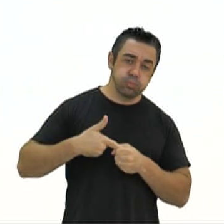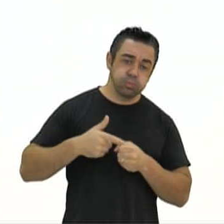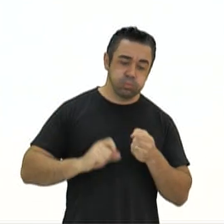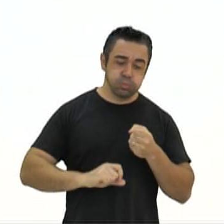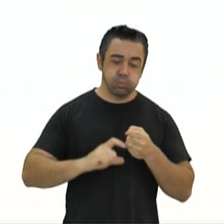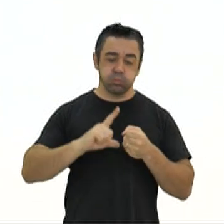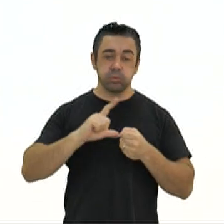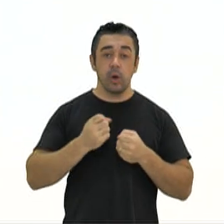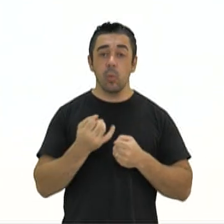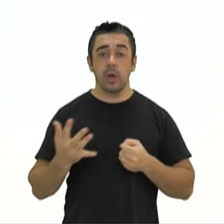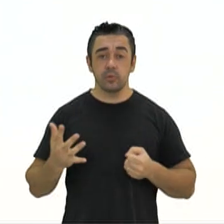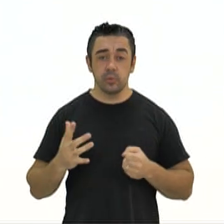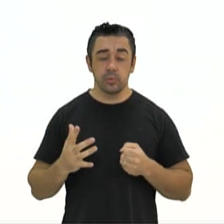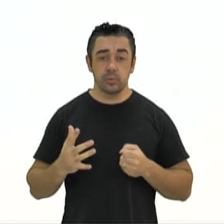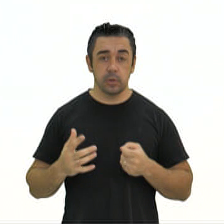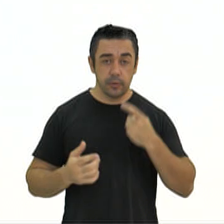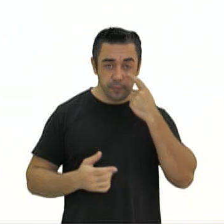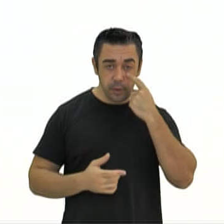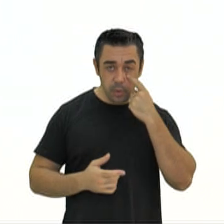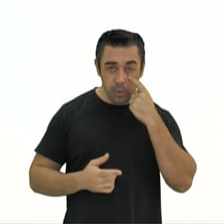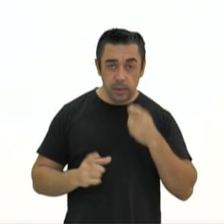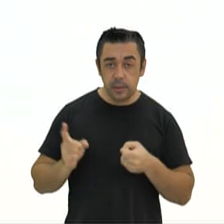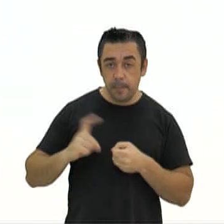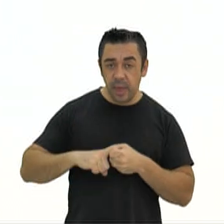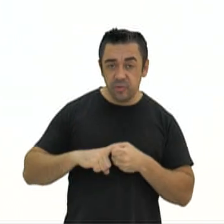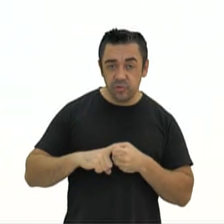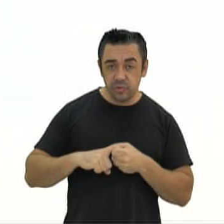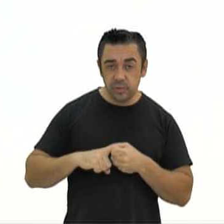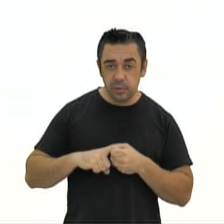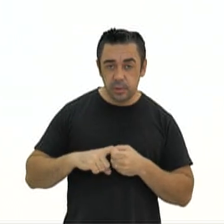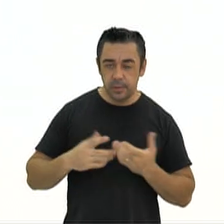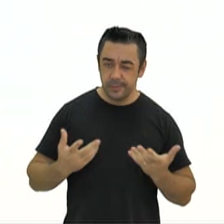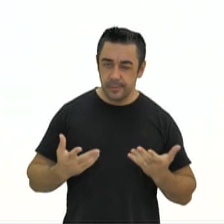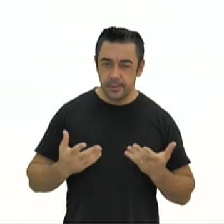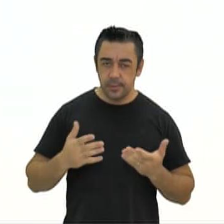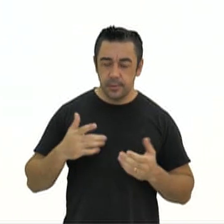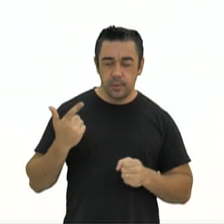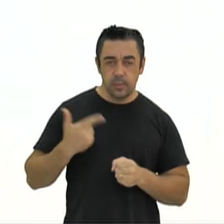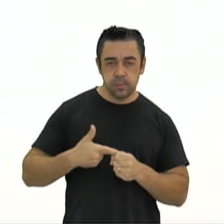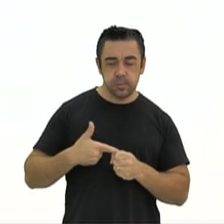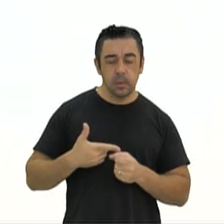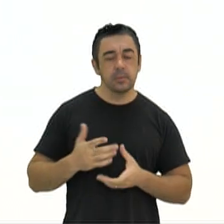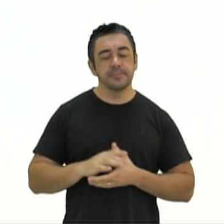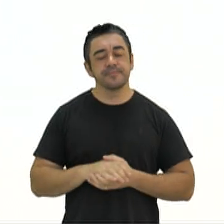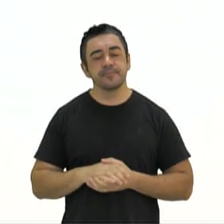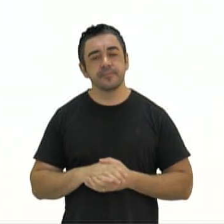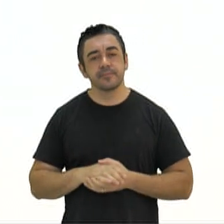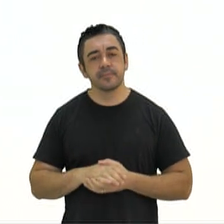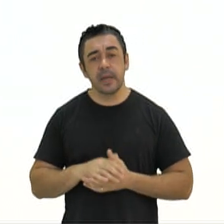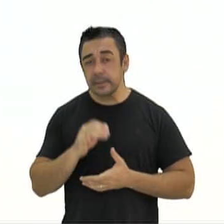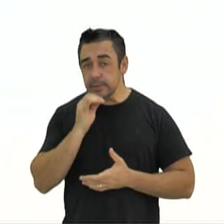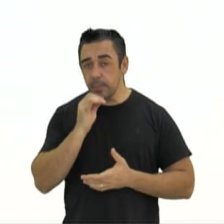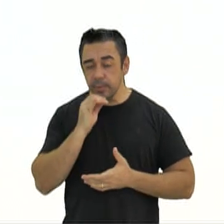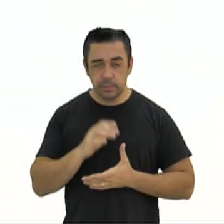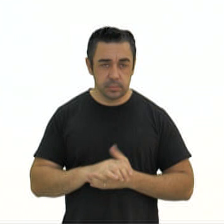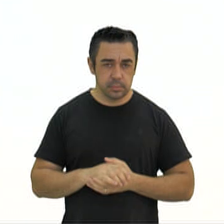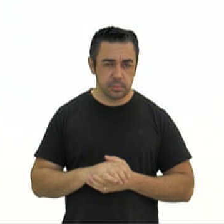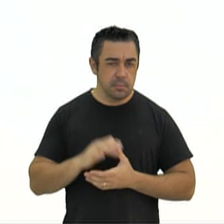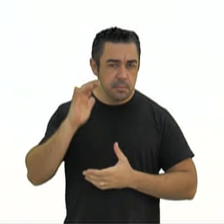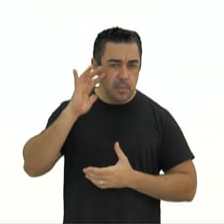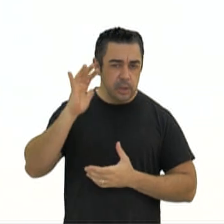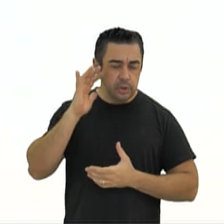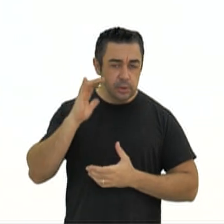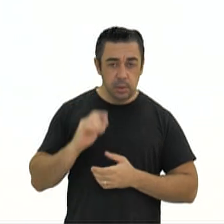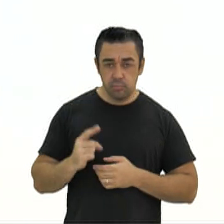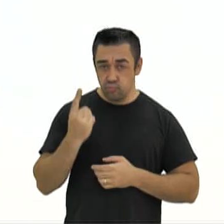no carro, ok? Olha aí a palavra dependência. Certo? Depende, uma coisa depende da outra. Então, por exemplo, suponha que o